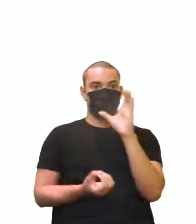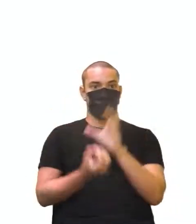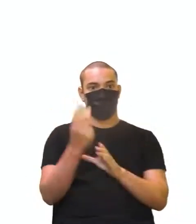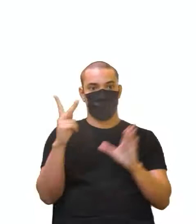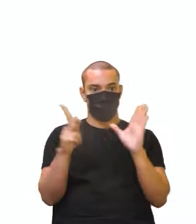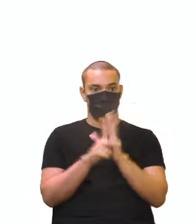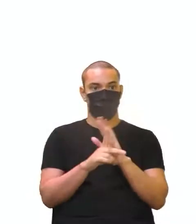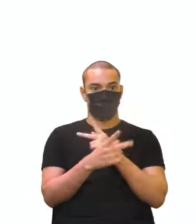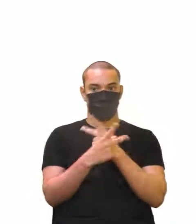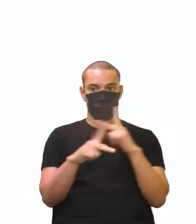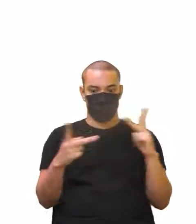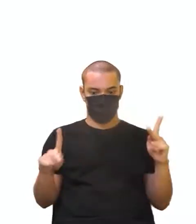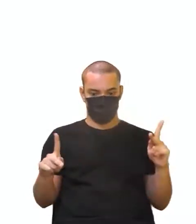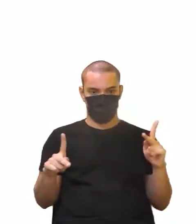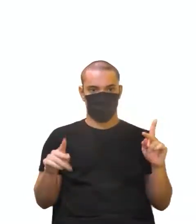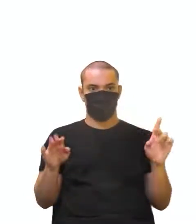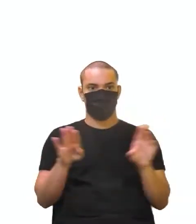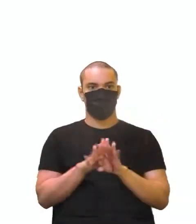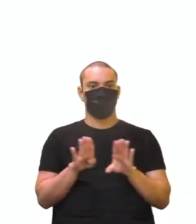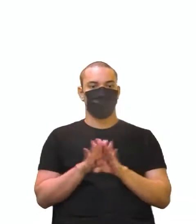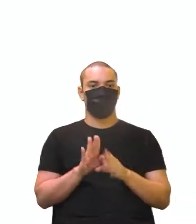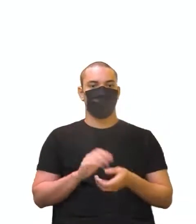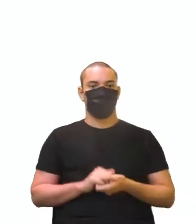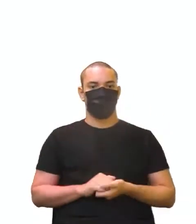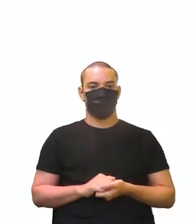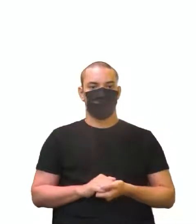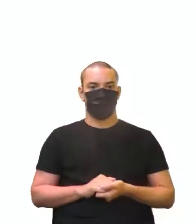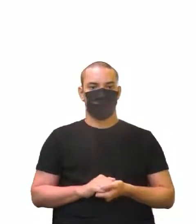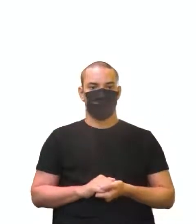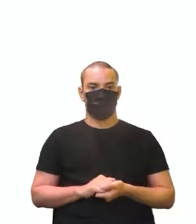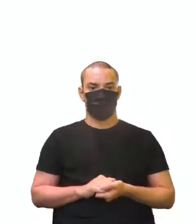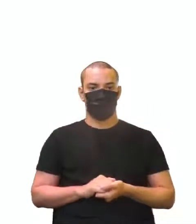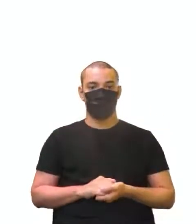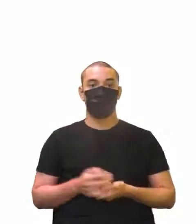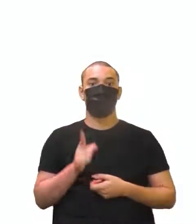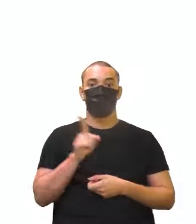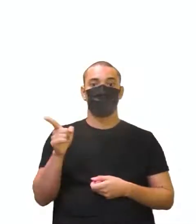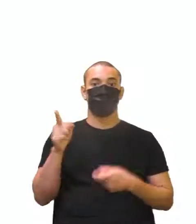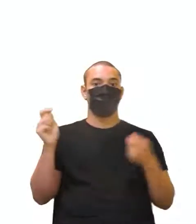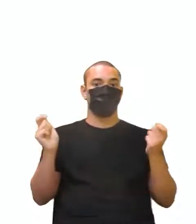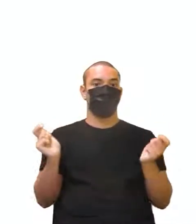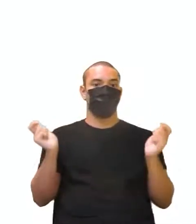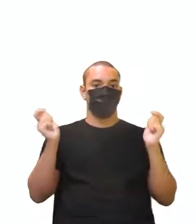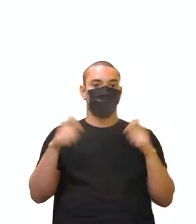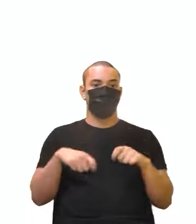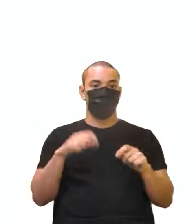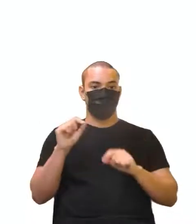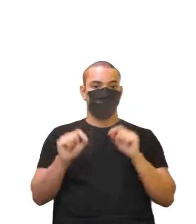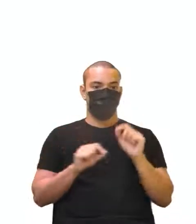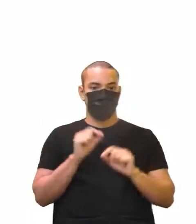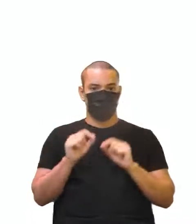produzindo, né? E, opa! E essa probabilidade aqui, ó,